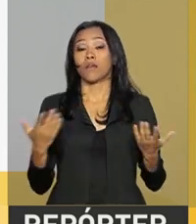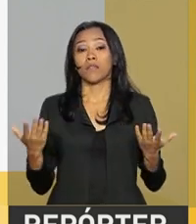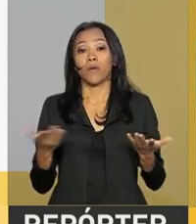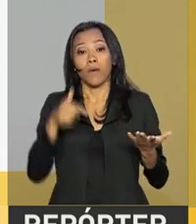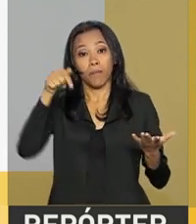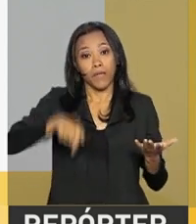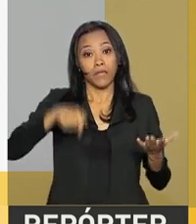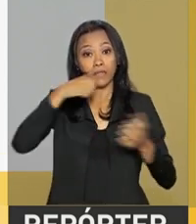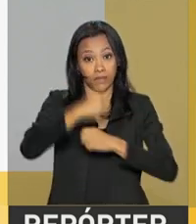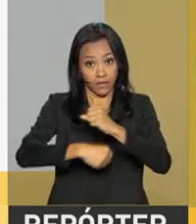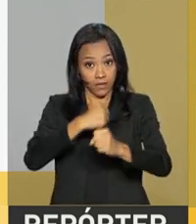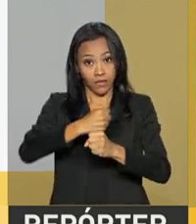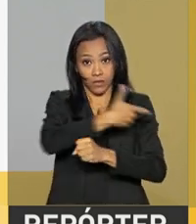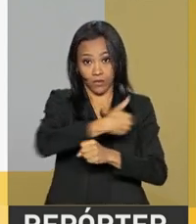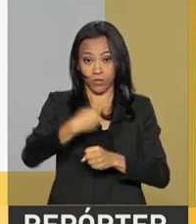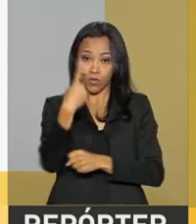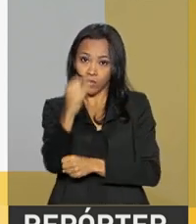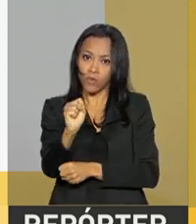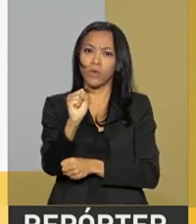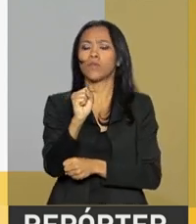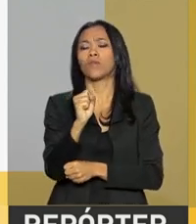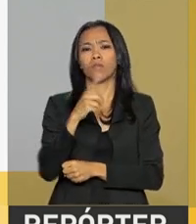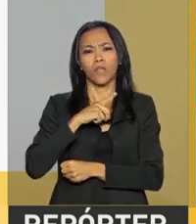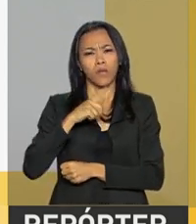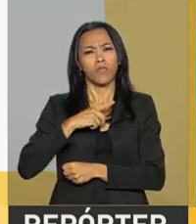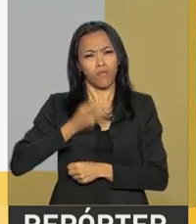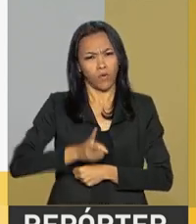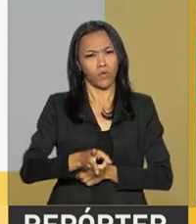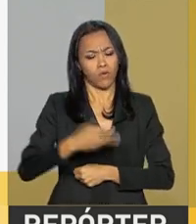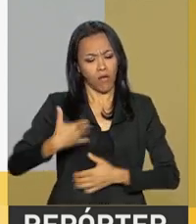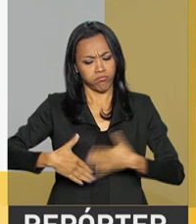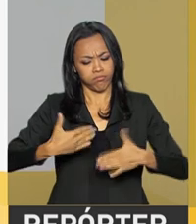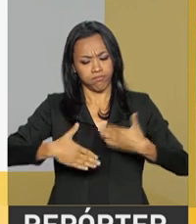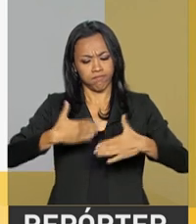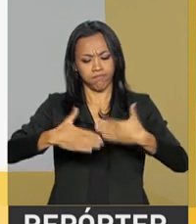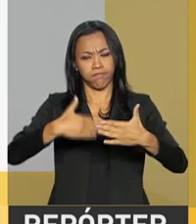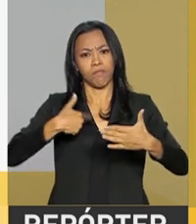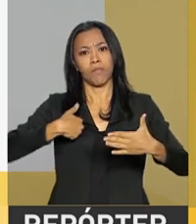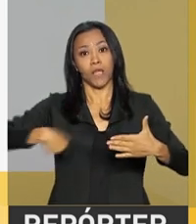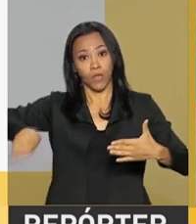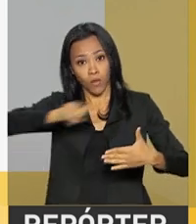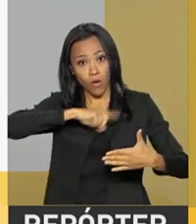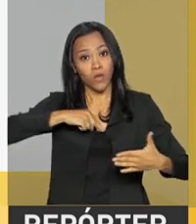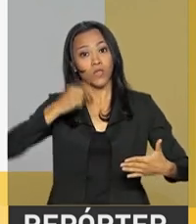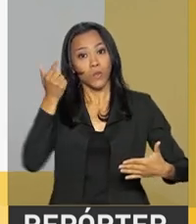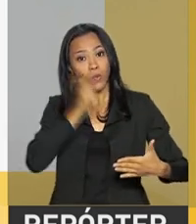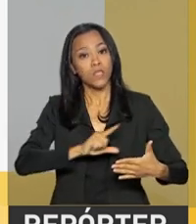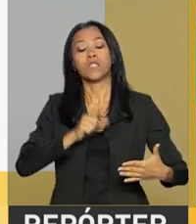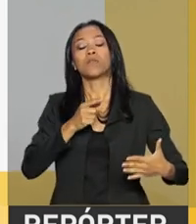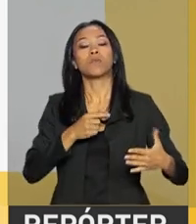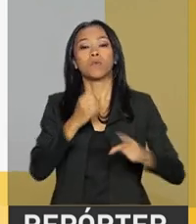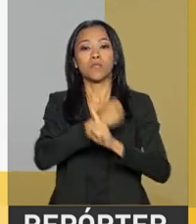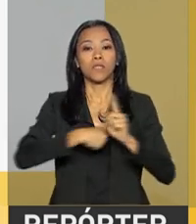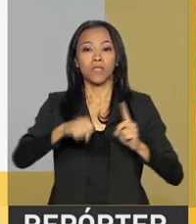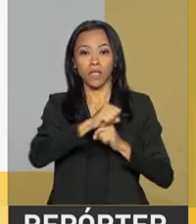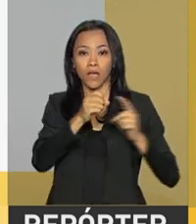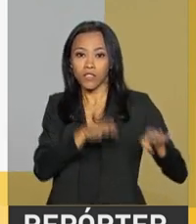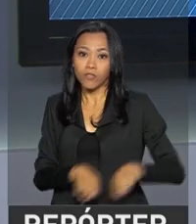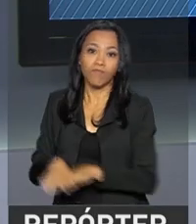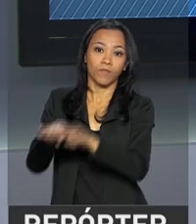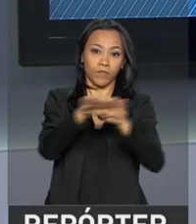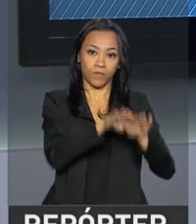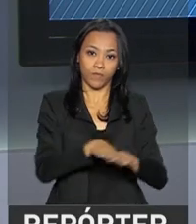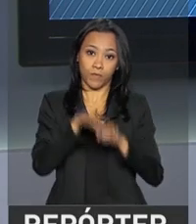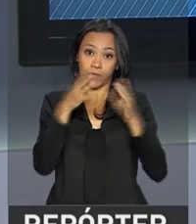melhor expectativa possível os jogadores continuaram tudo para construirmos um bis uma sociedade justa inclusive